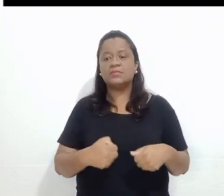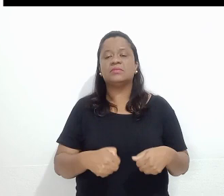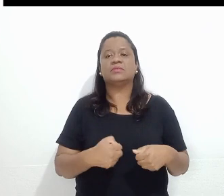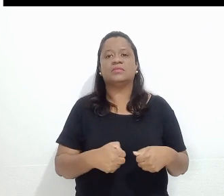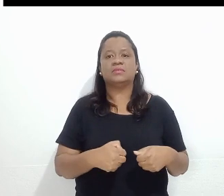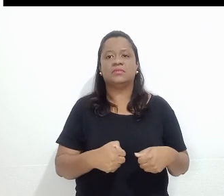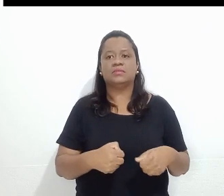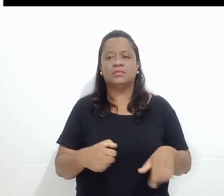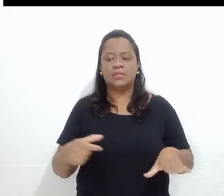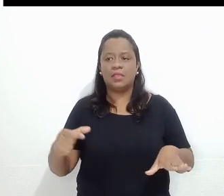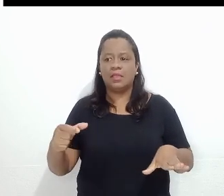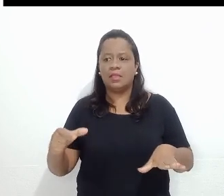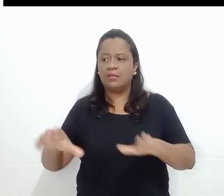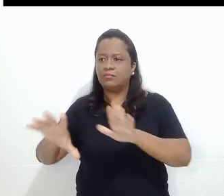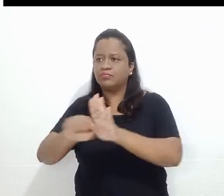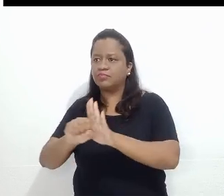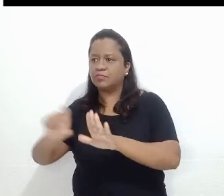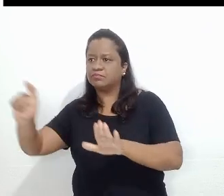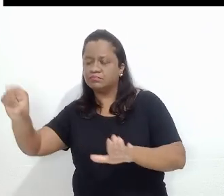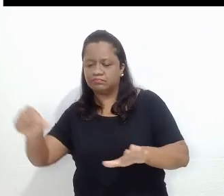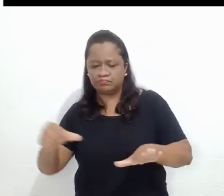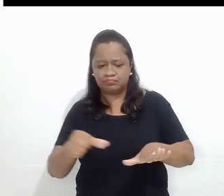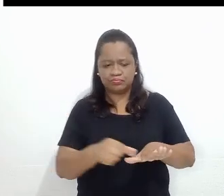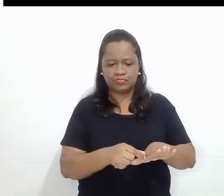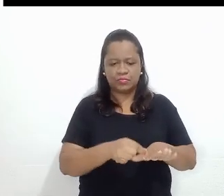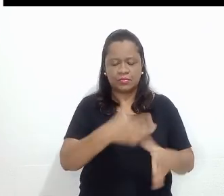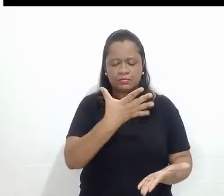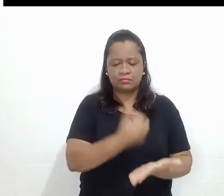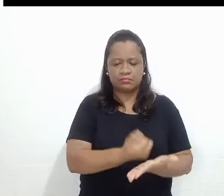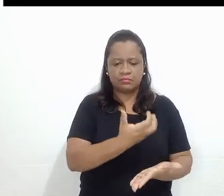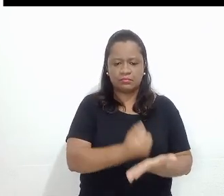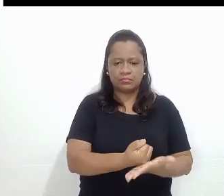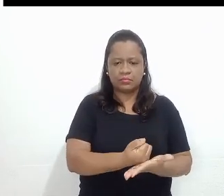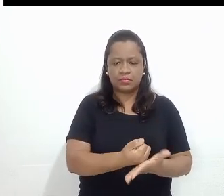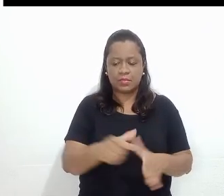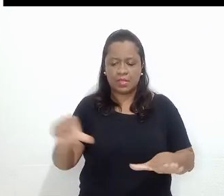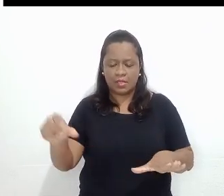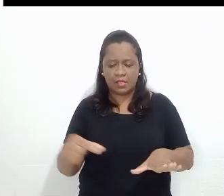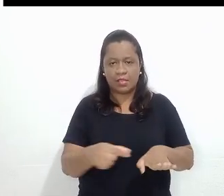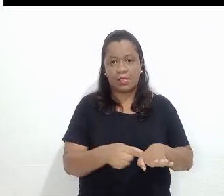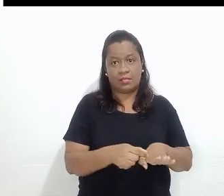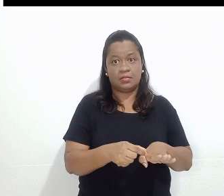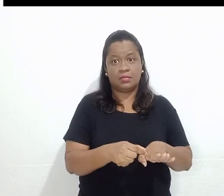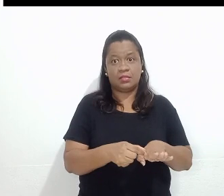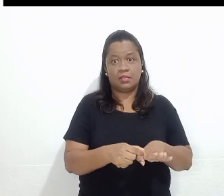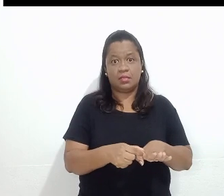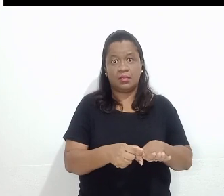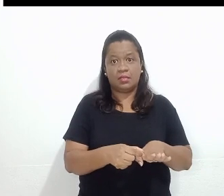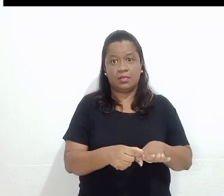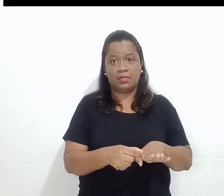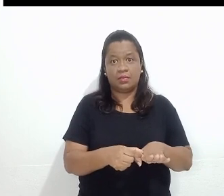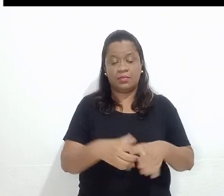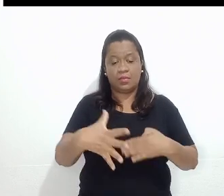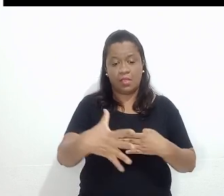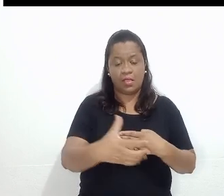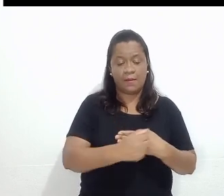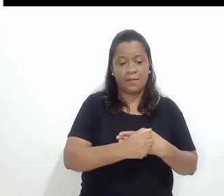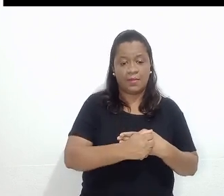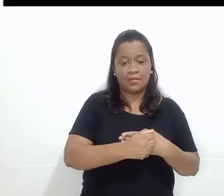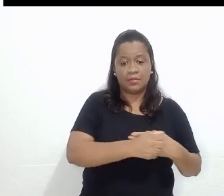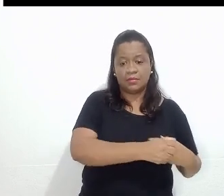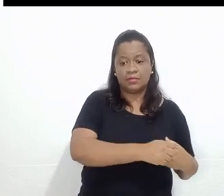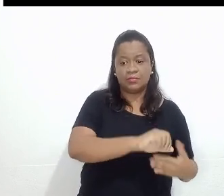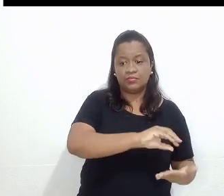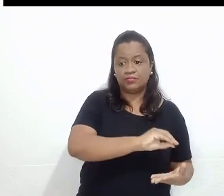na hora, tirar essas imagens todas que foram filmadas dos cartões de memória, armazenar em HDs, ele vai ter que ter